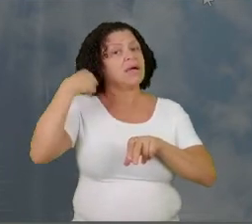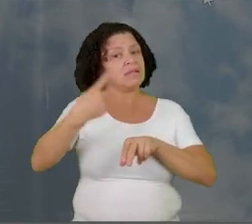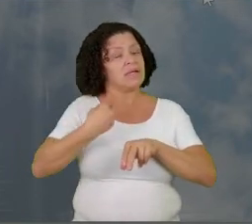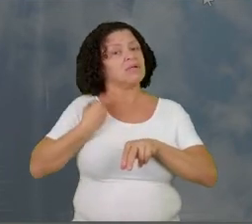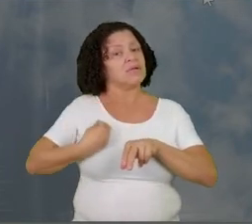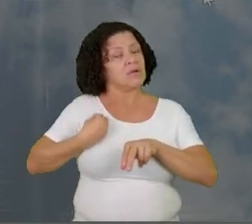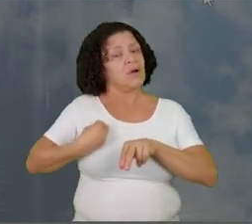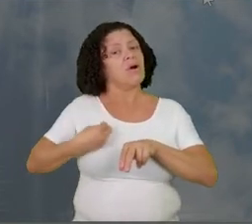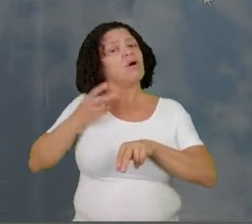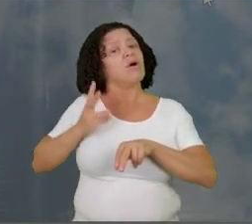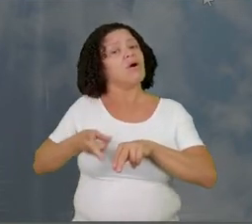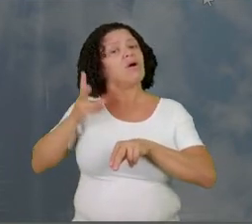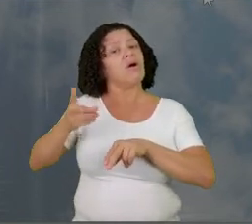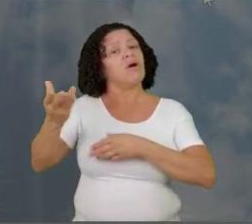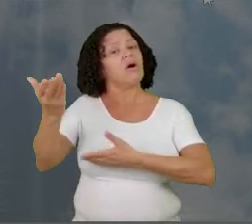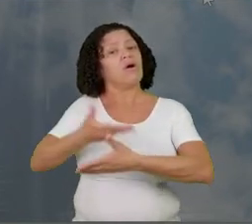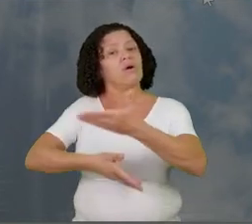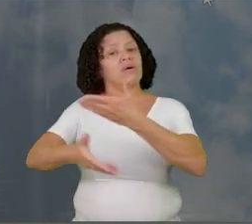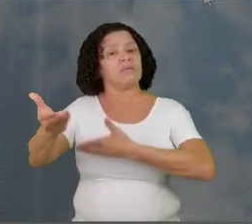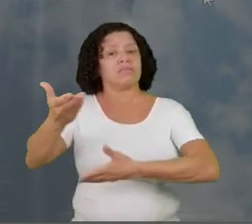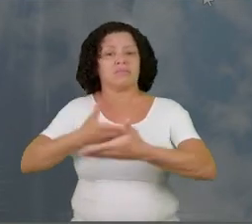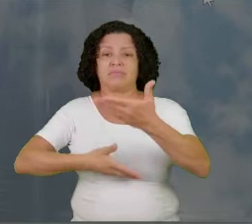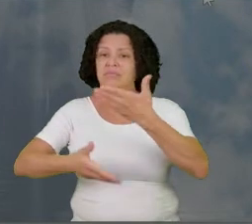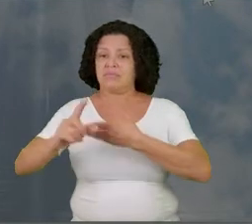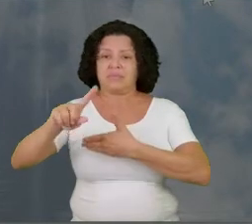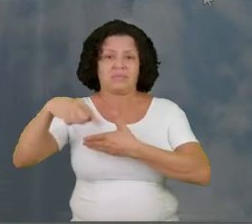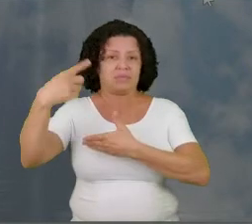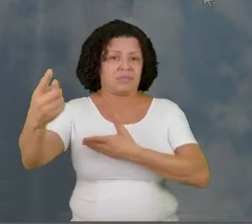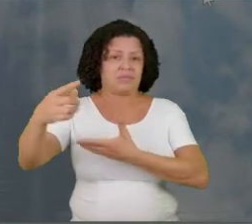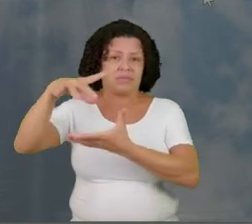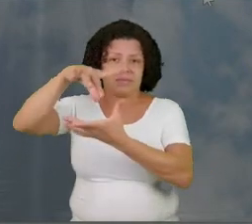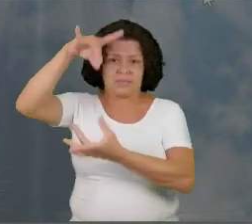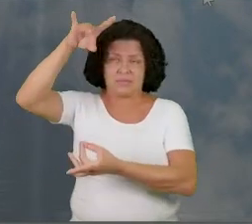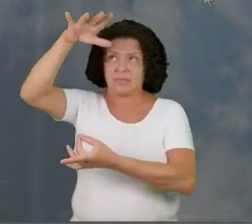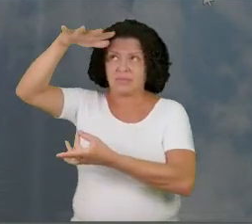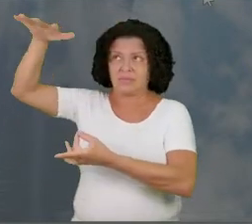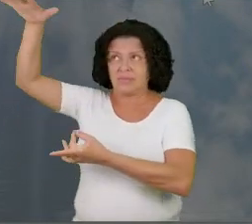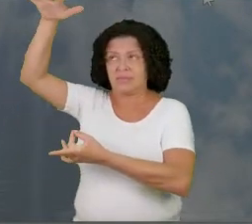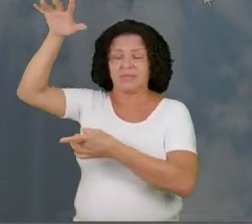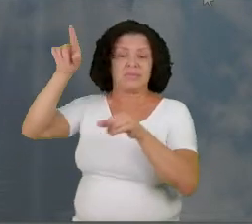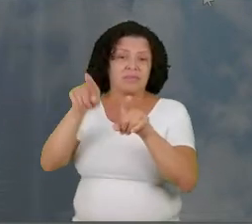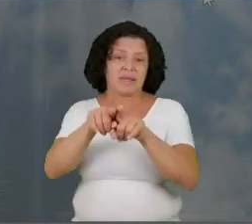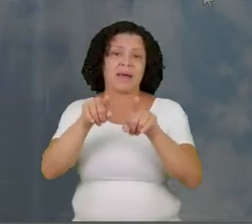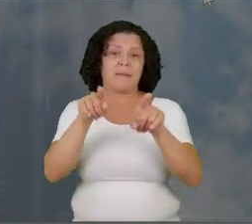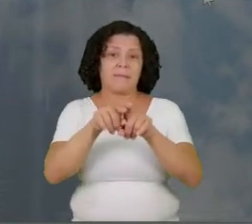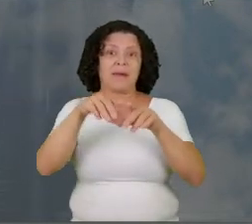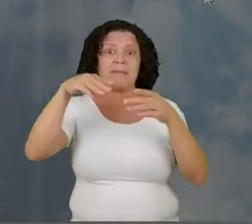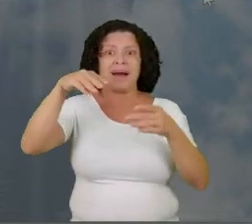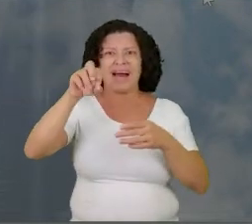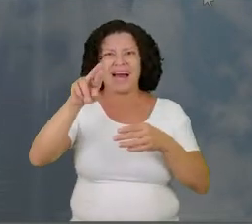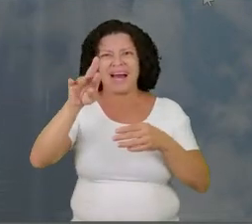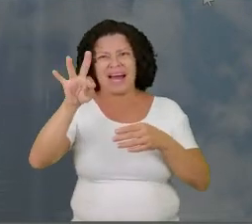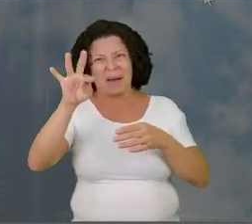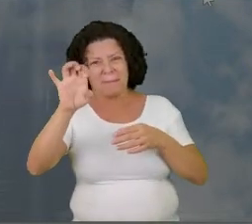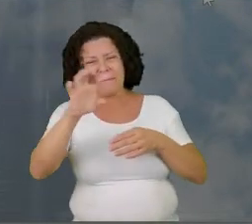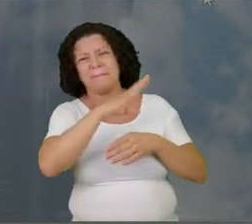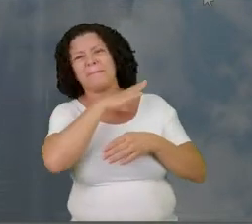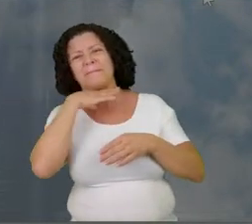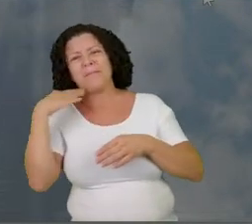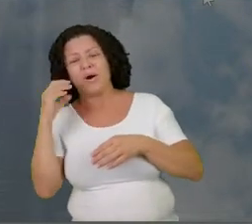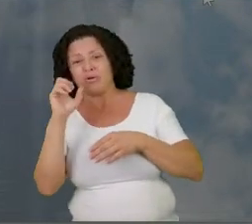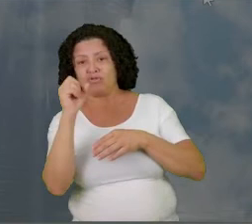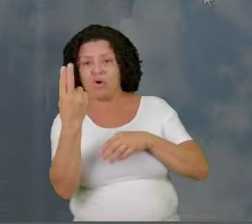continuamos vivendo, interagindo permanentemente com o mundo espiritual. Portanto, a morte